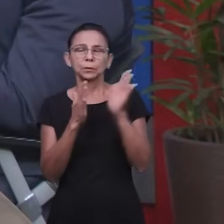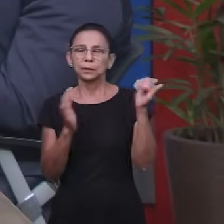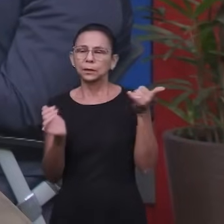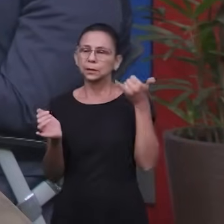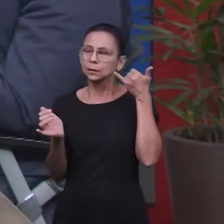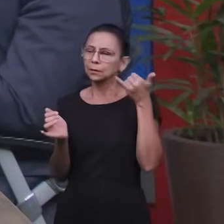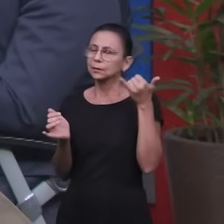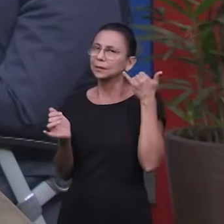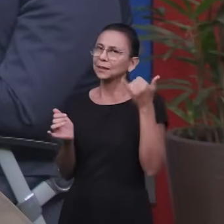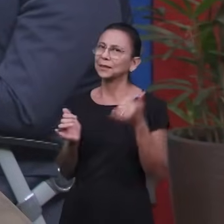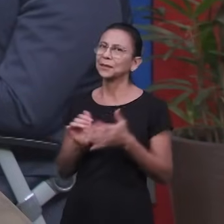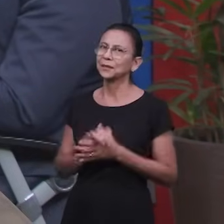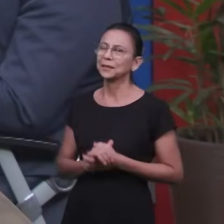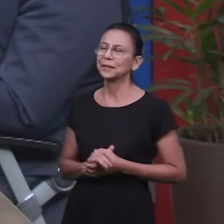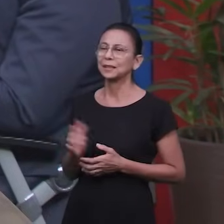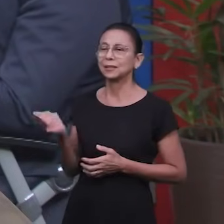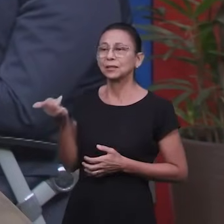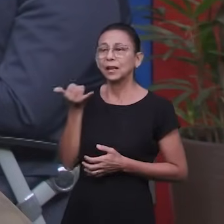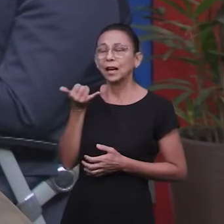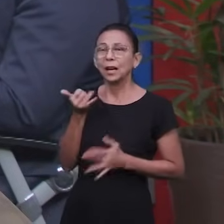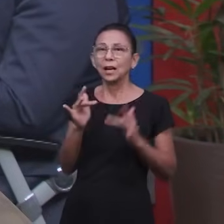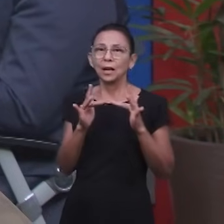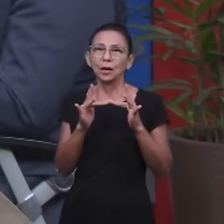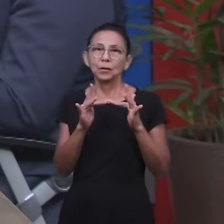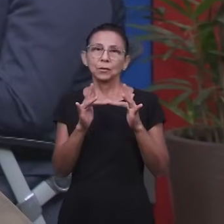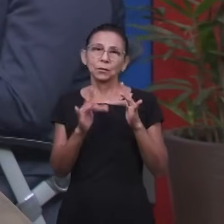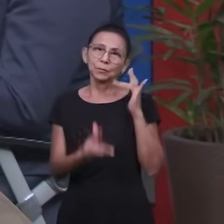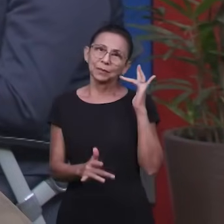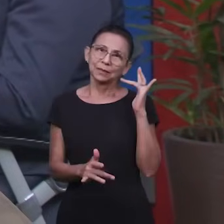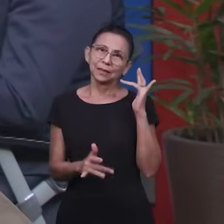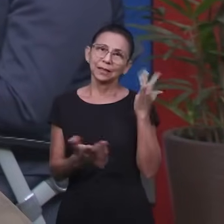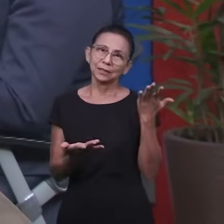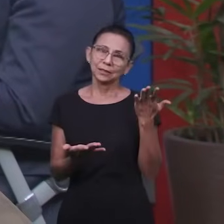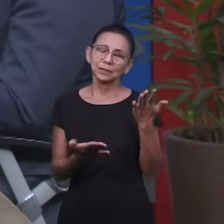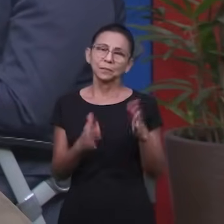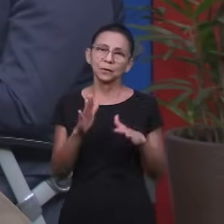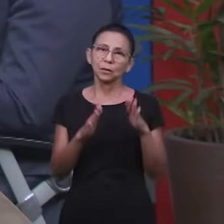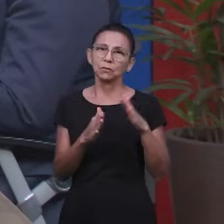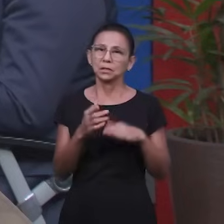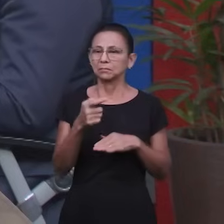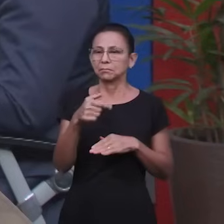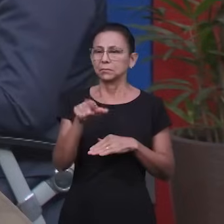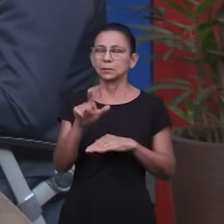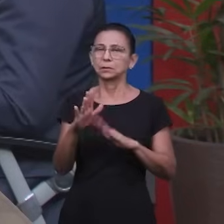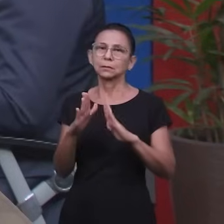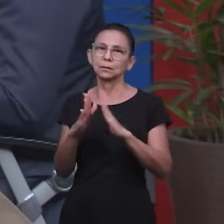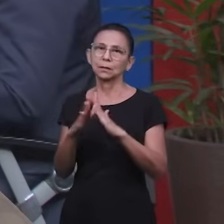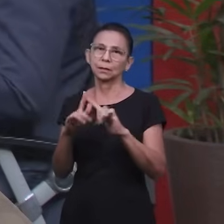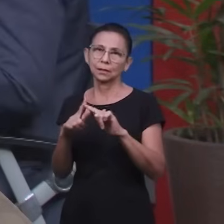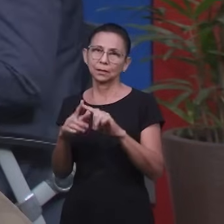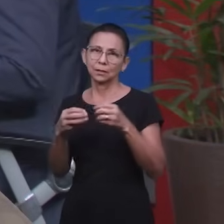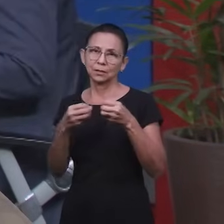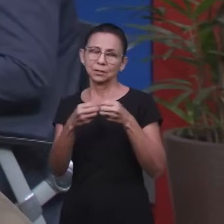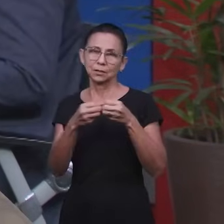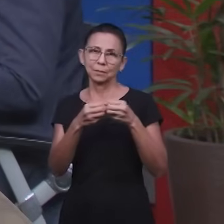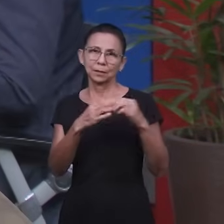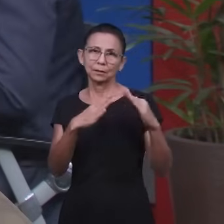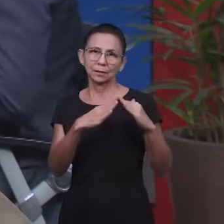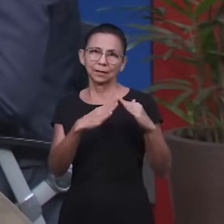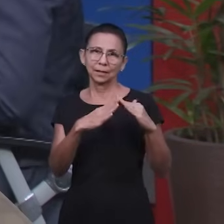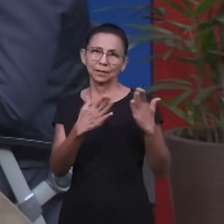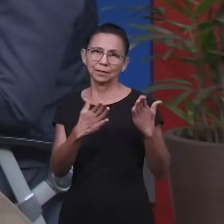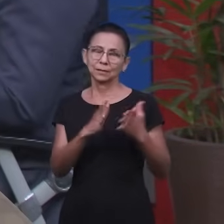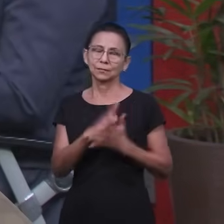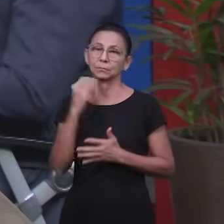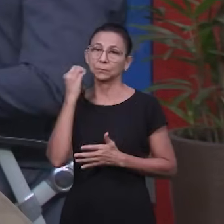pela igreja mais próxima, né? Mas ali o Senhor deixou um grande sinal para nós naquela experiência. Nós estamos terminando o programa de hoje, mas